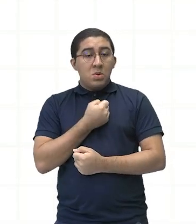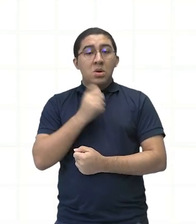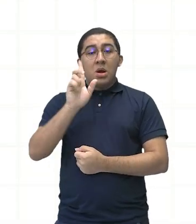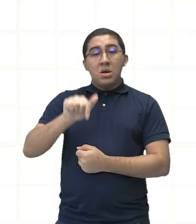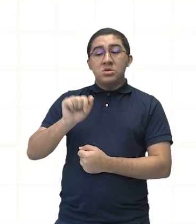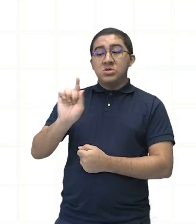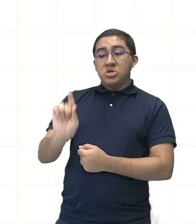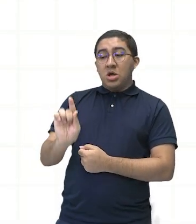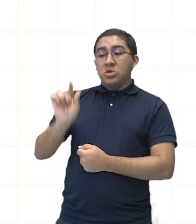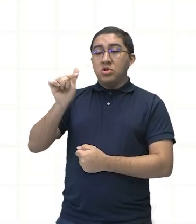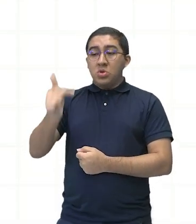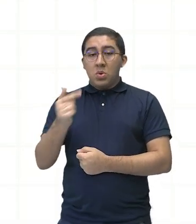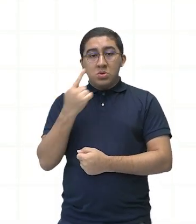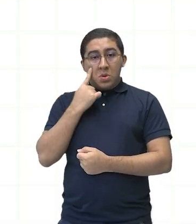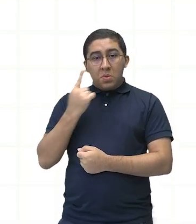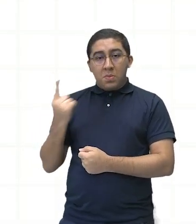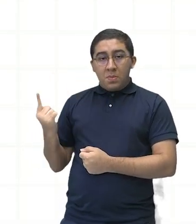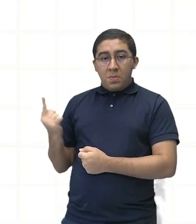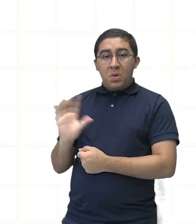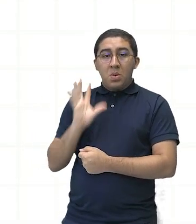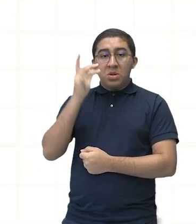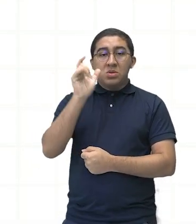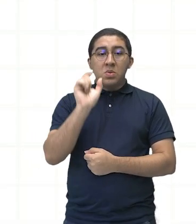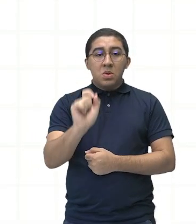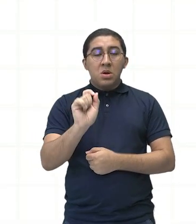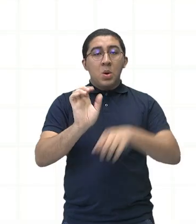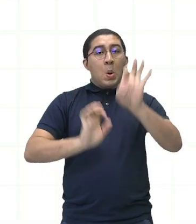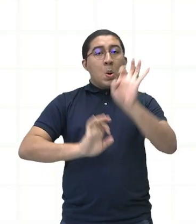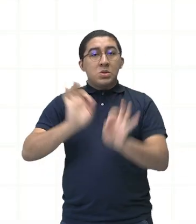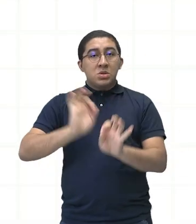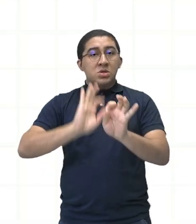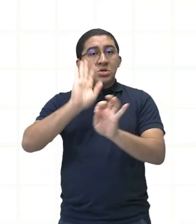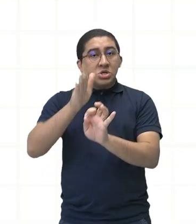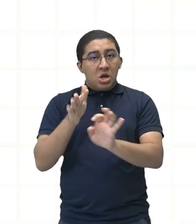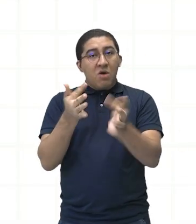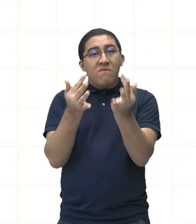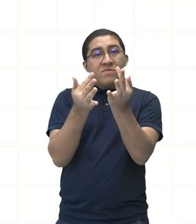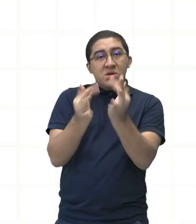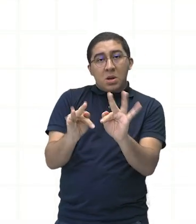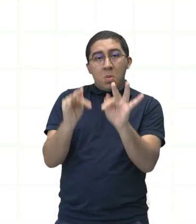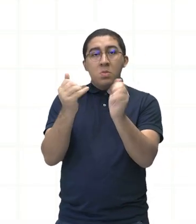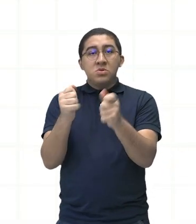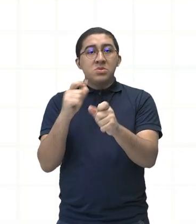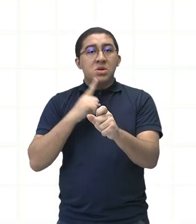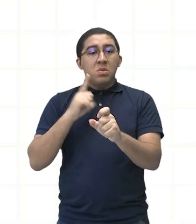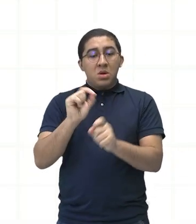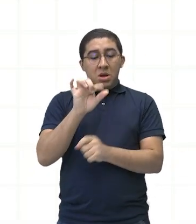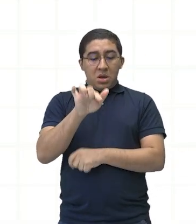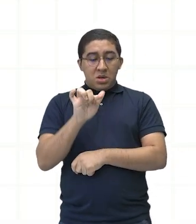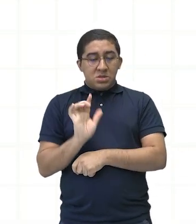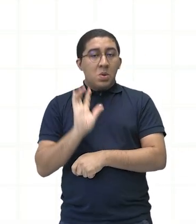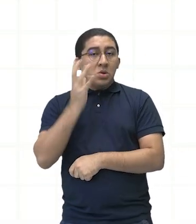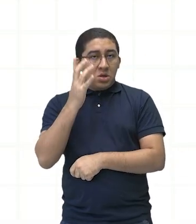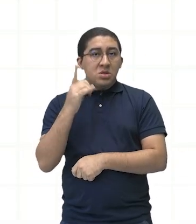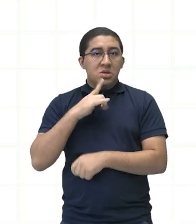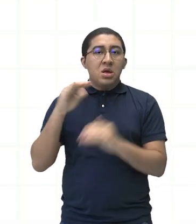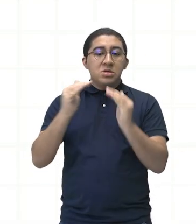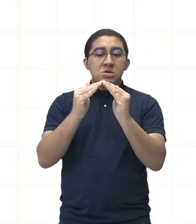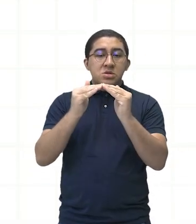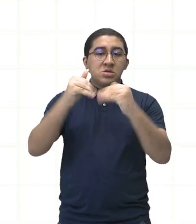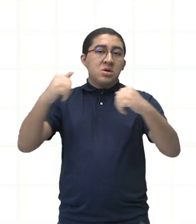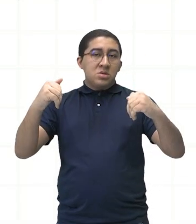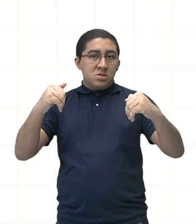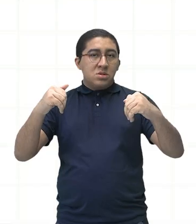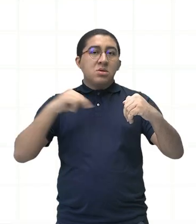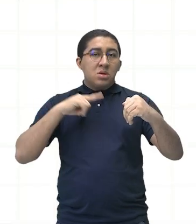no ciclo, ocorre a preparação final para a mitose em si, ou seja, para que ocorra a